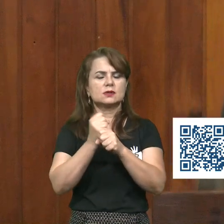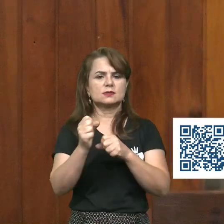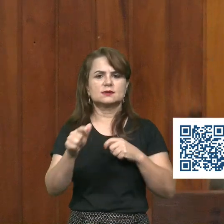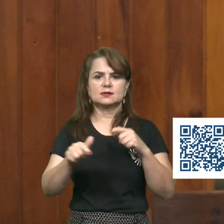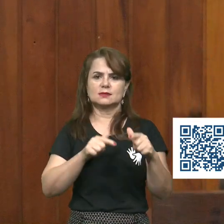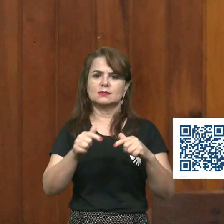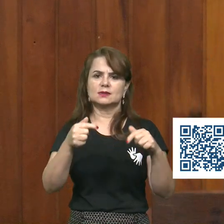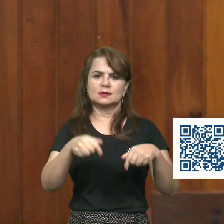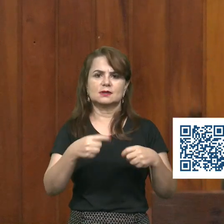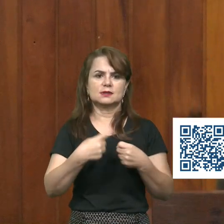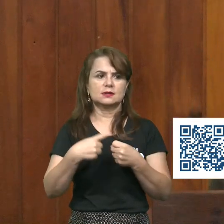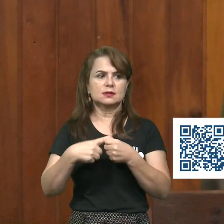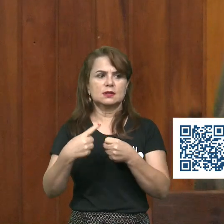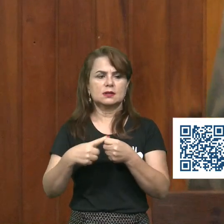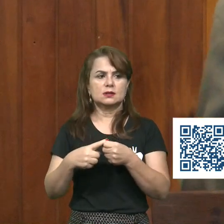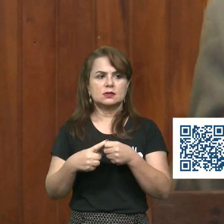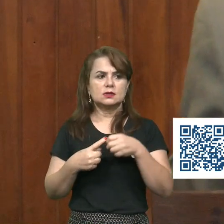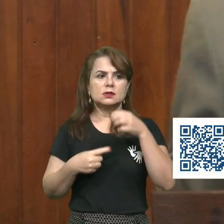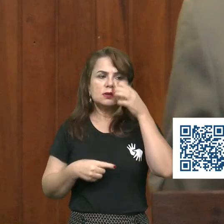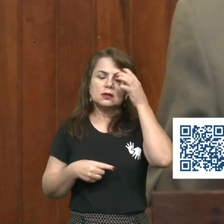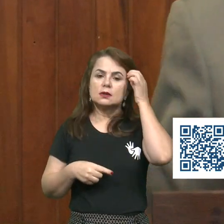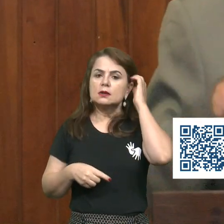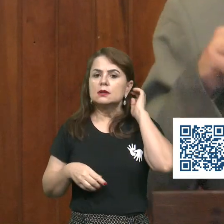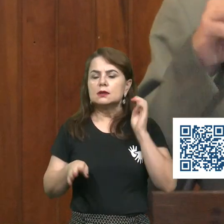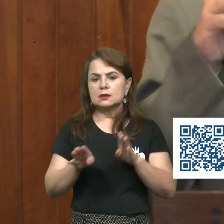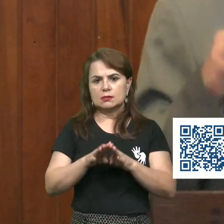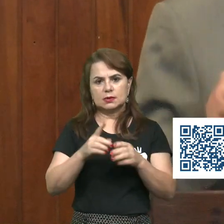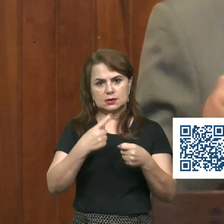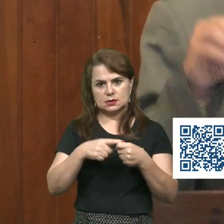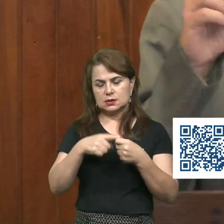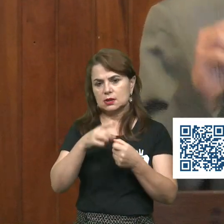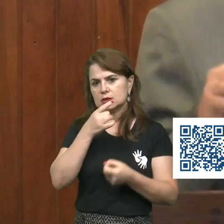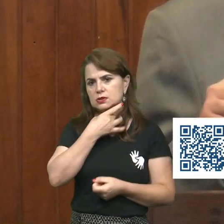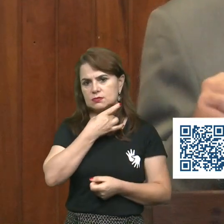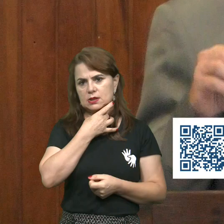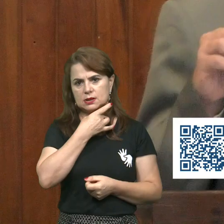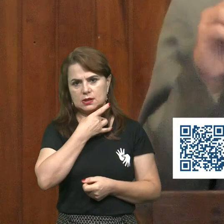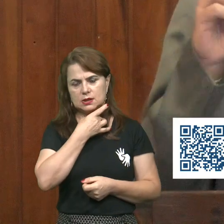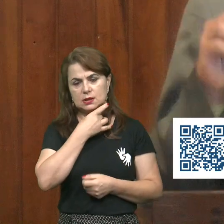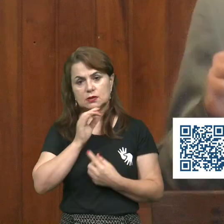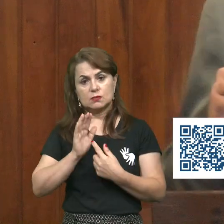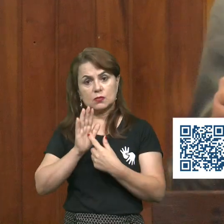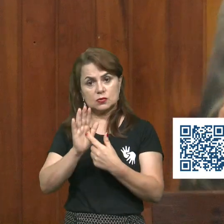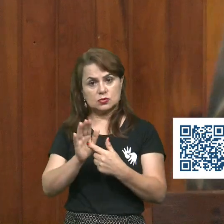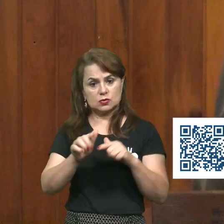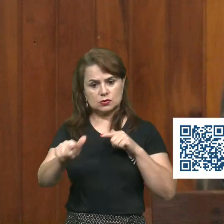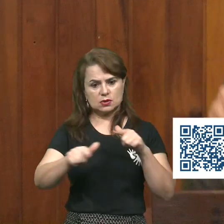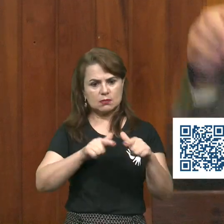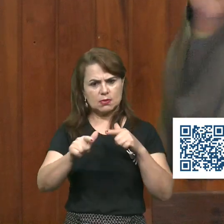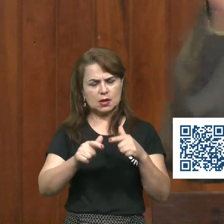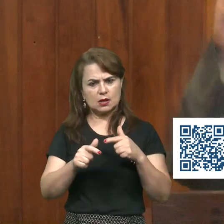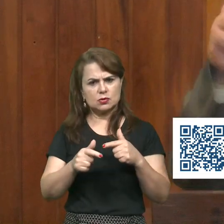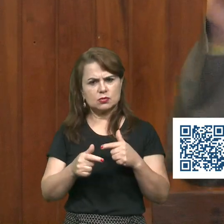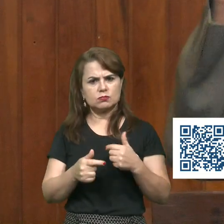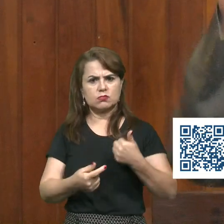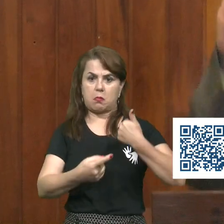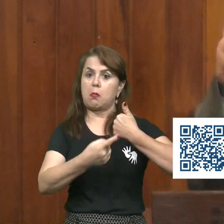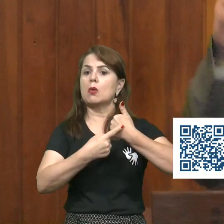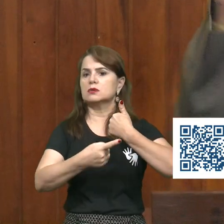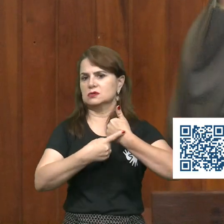nossa cidade. O município de Marília apresentou um saldo positivo de empregabilidade de